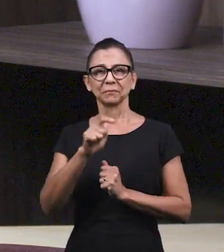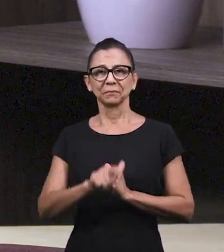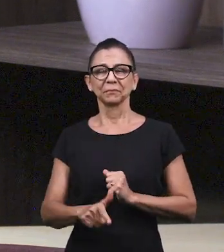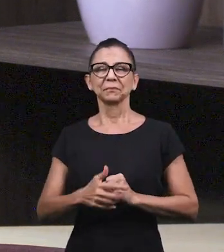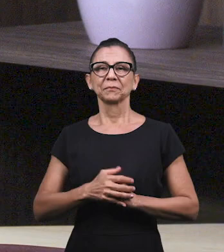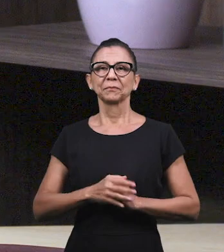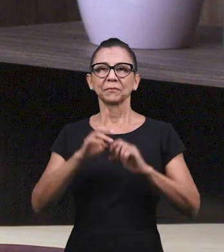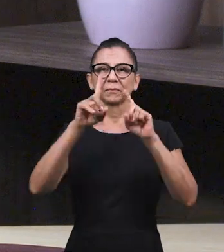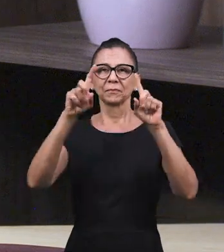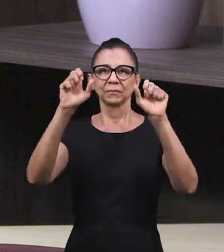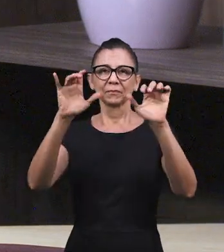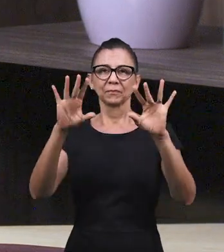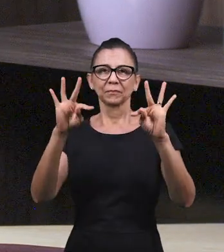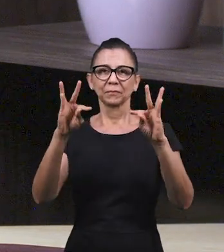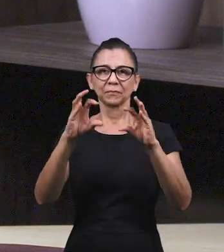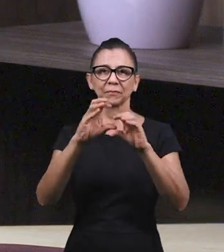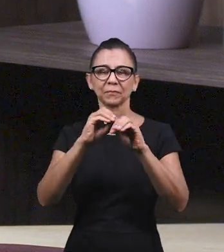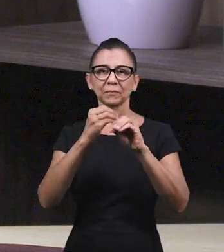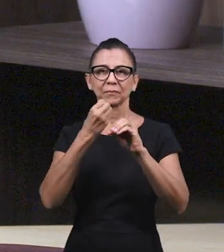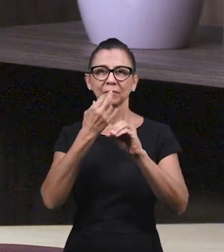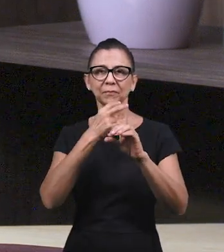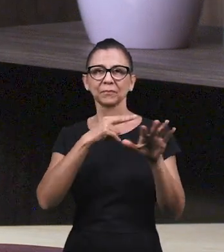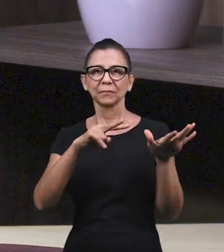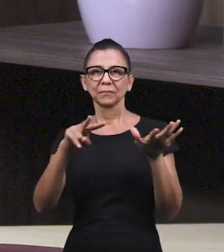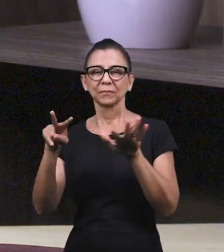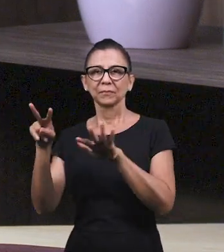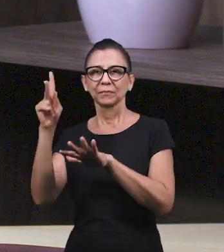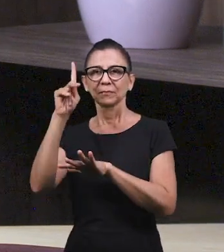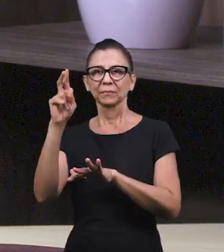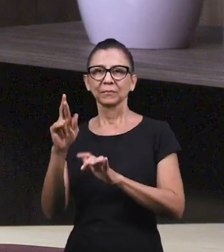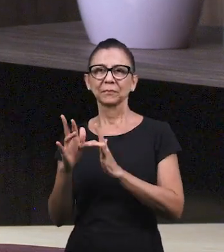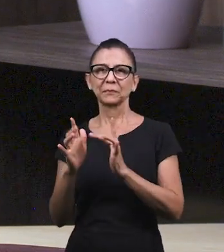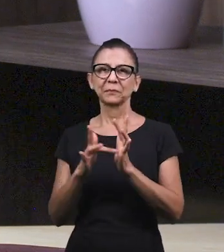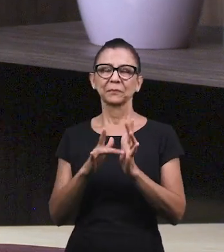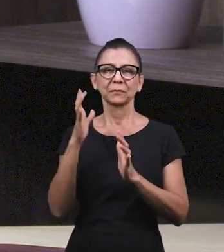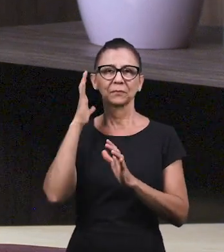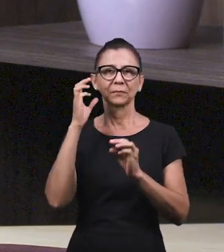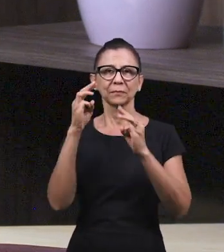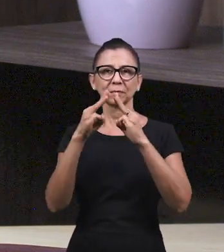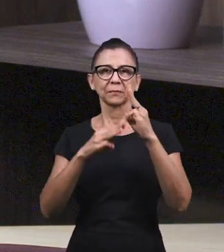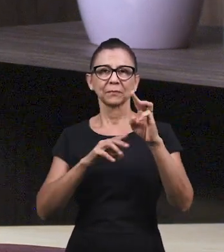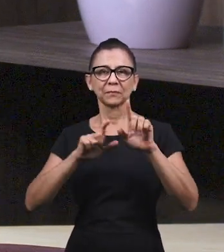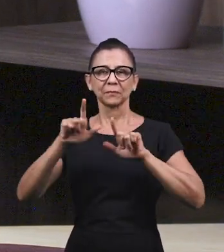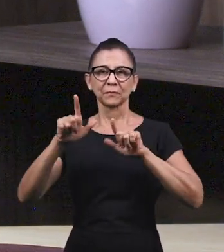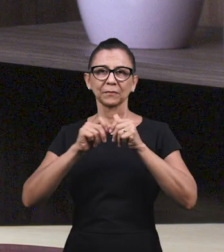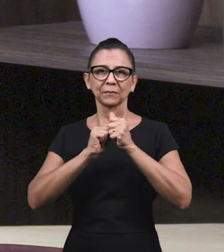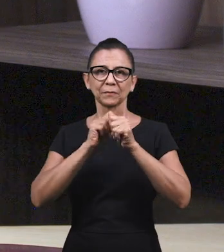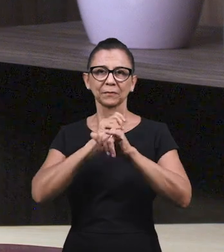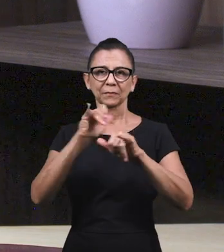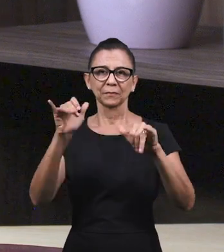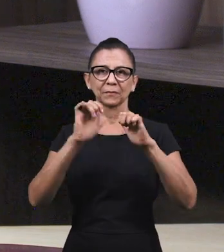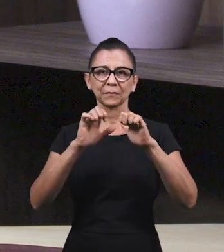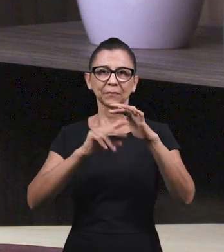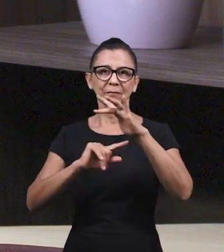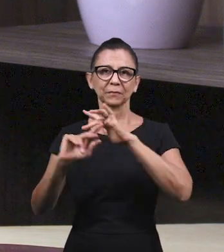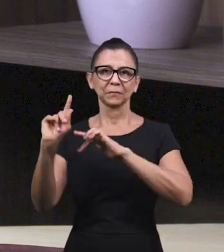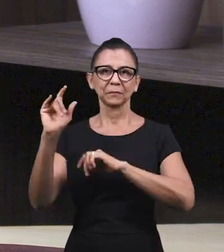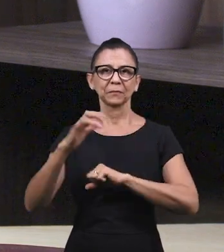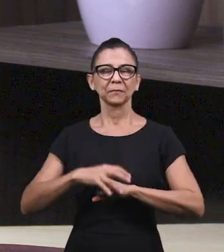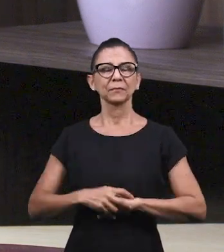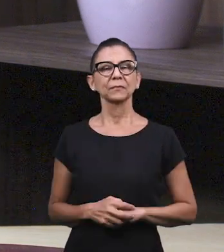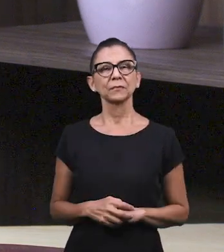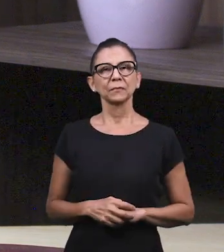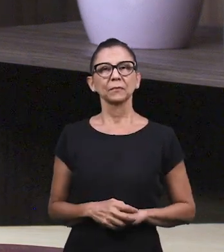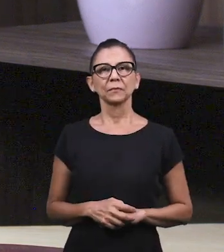juntos mais uma vez. Deus abençoe a todos, uma boa semana, a paz do Senhor Jesus, Rádio e TV Web Manaim, juntas anunciando o